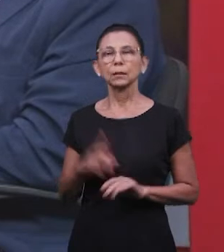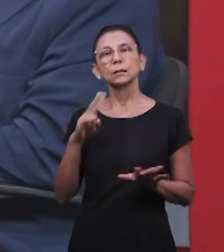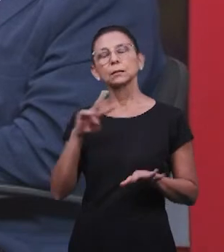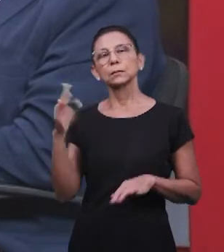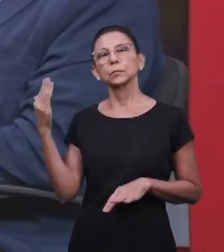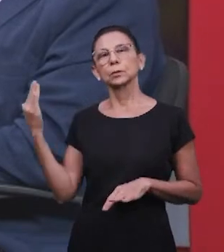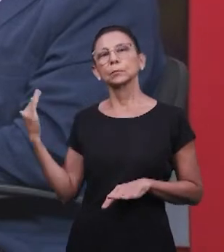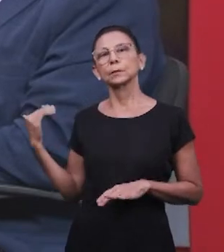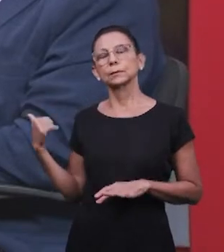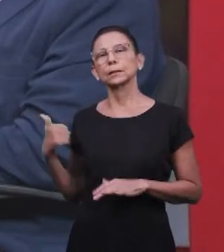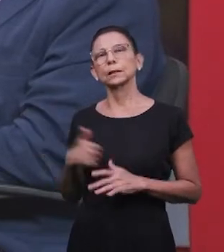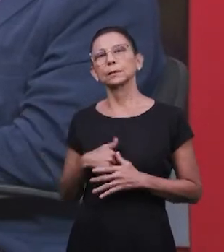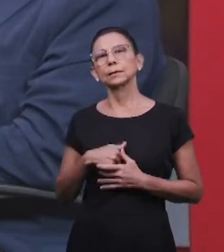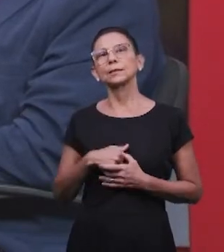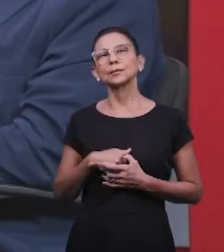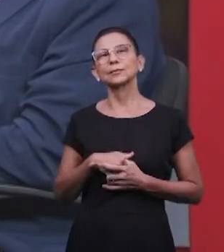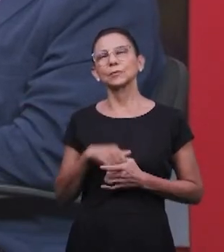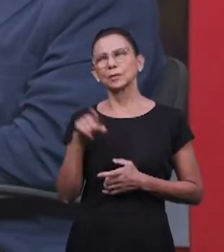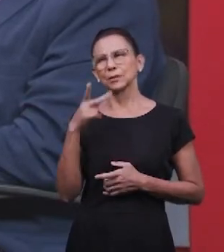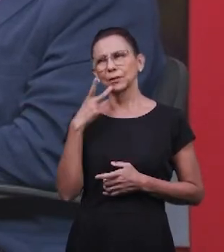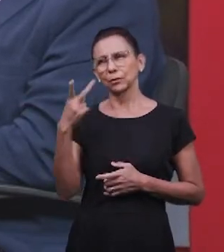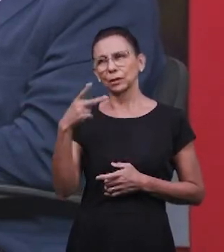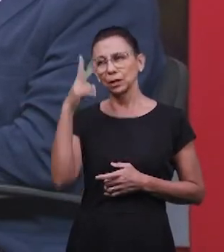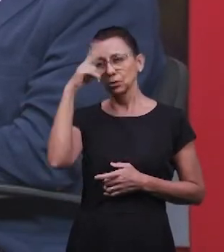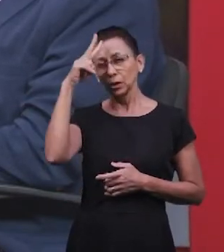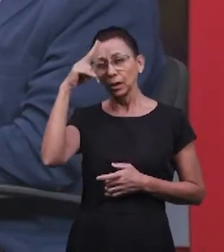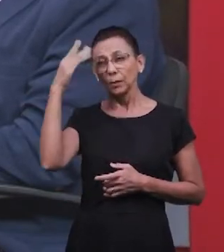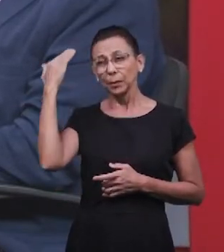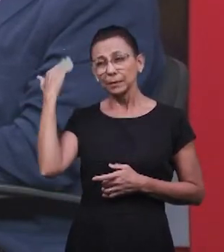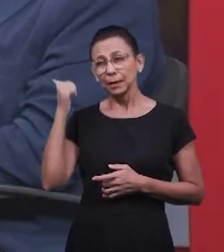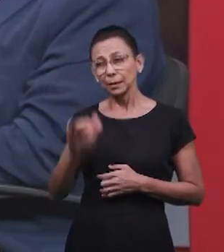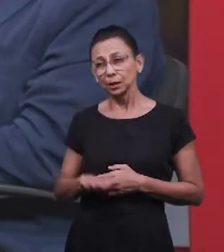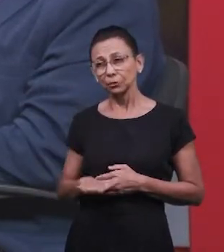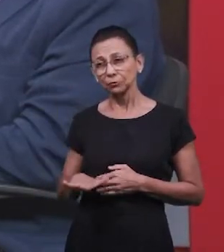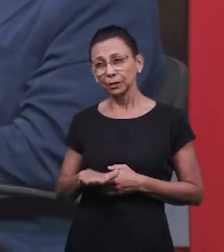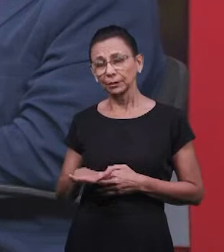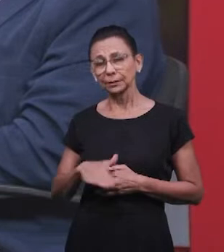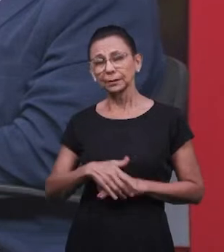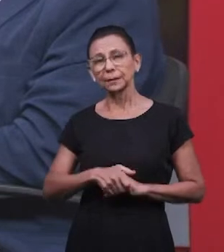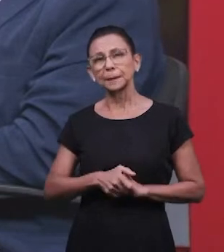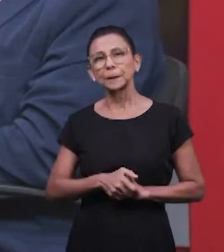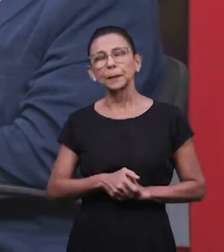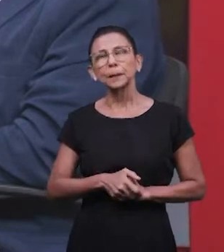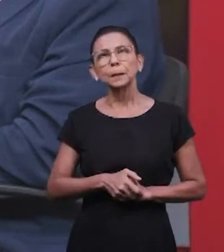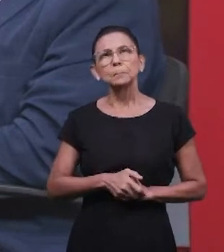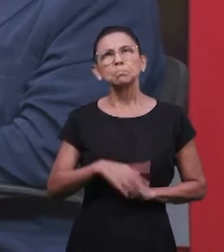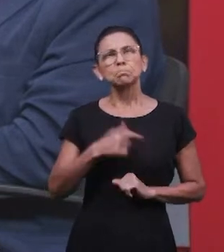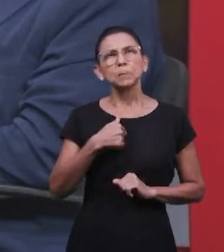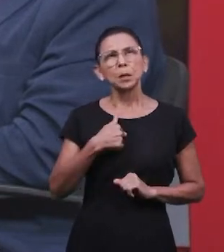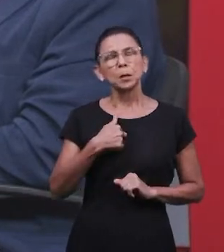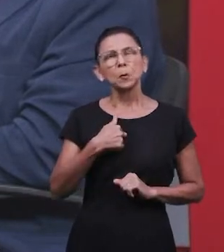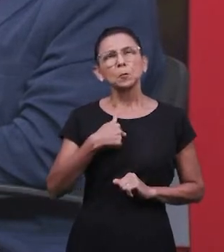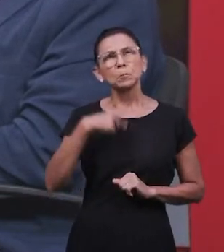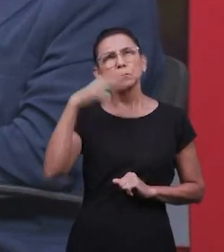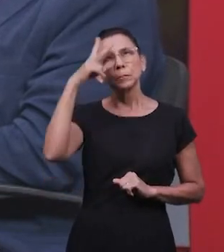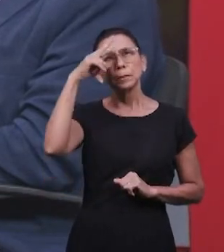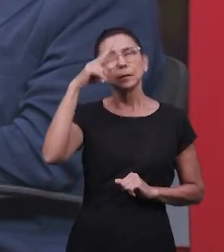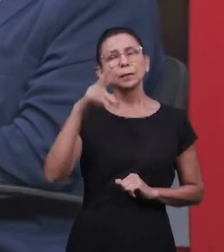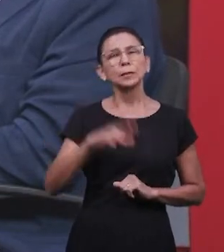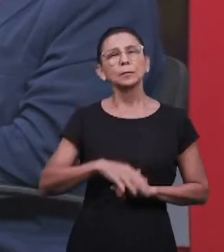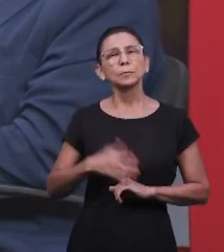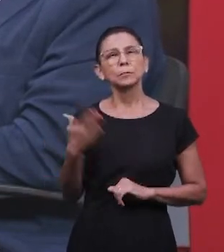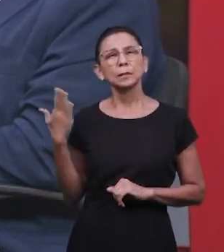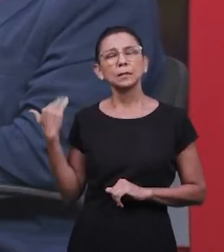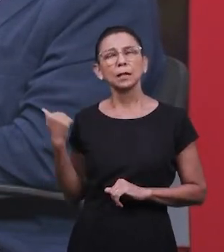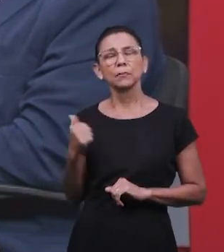coisas de criança, lembra da infância. E eu me lembro que eu residia longe da escola. Estudava de manhã,